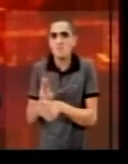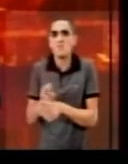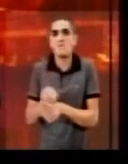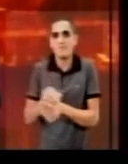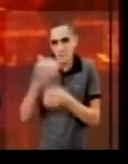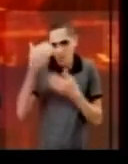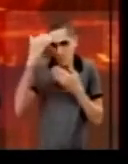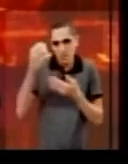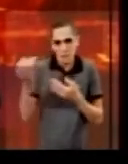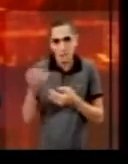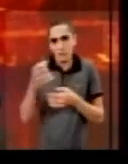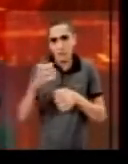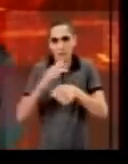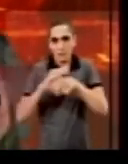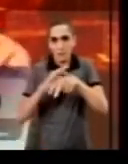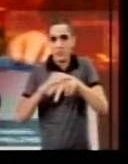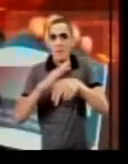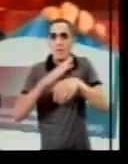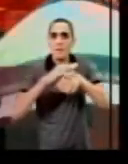Muito obrigado.